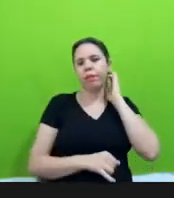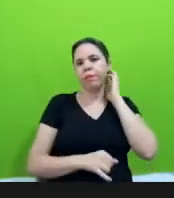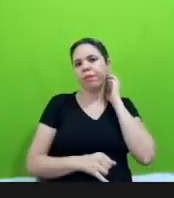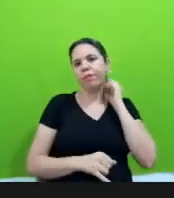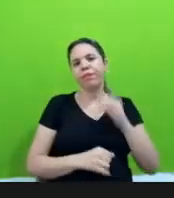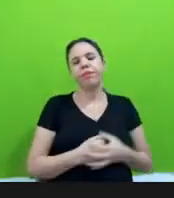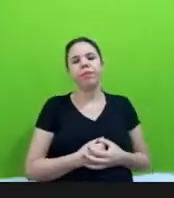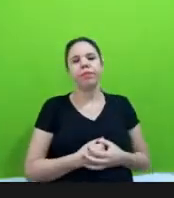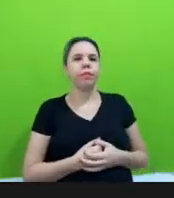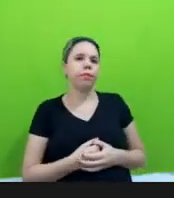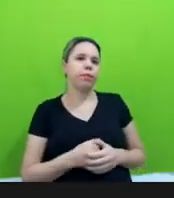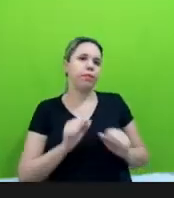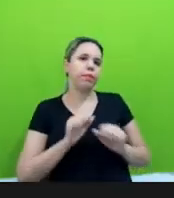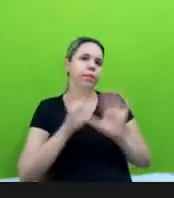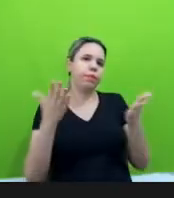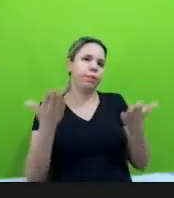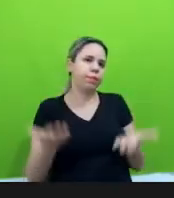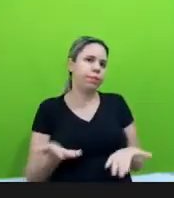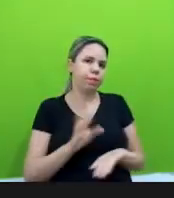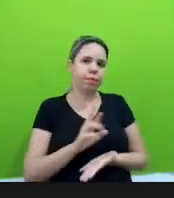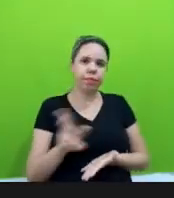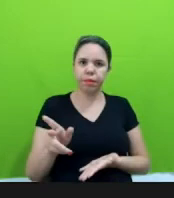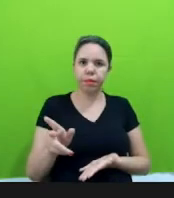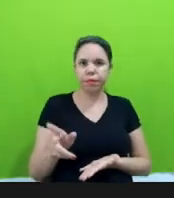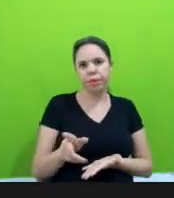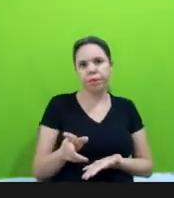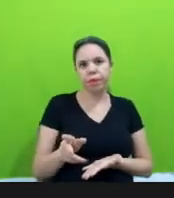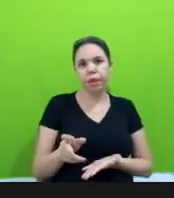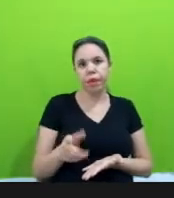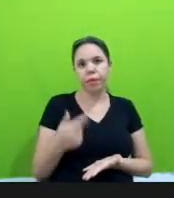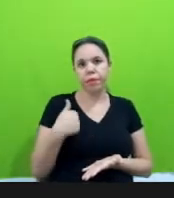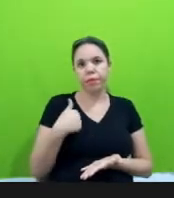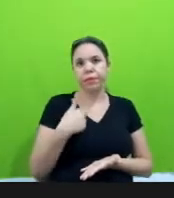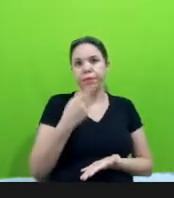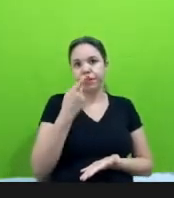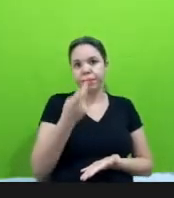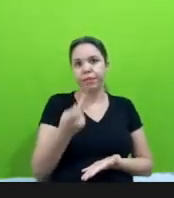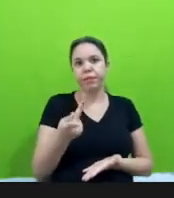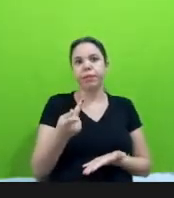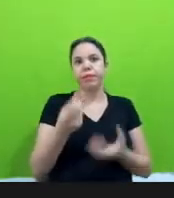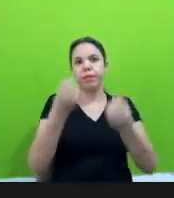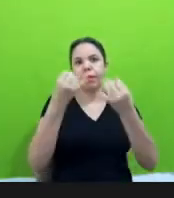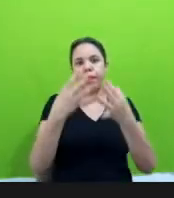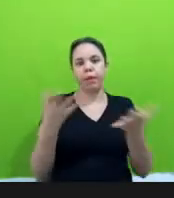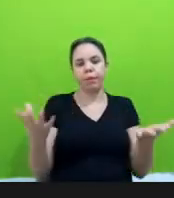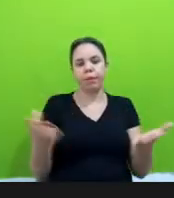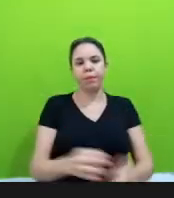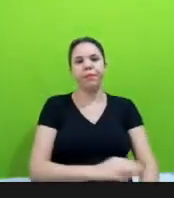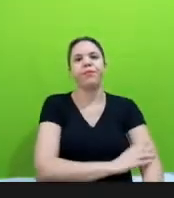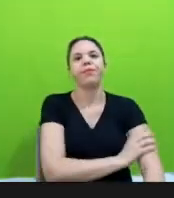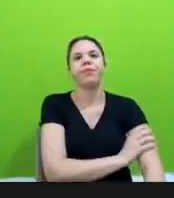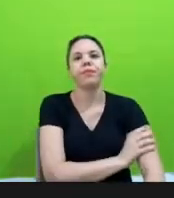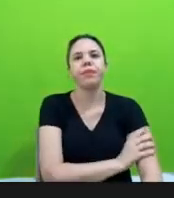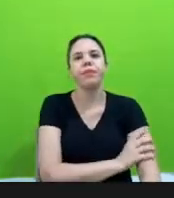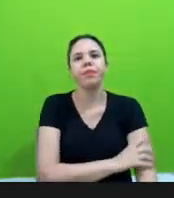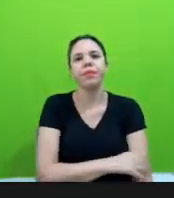só para deixar claro que também não é... Eu dei o copo meio vazio, agora um copo meio cheio para o Plínio ficar feliz também, né? Para a gente não espantar o pessoal,